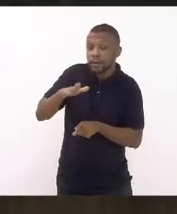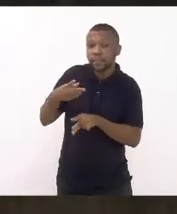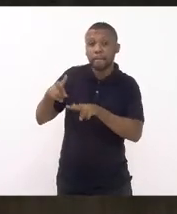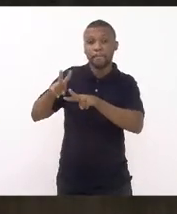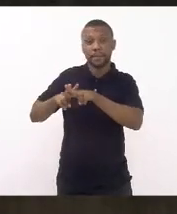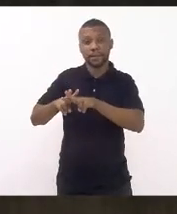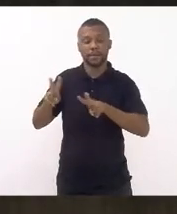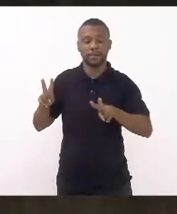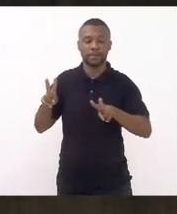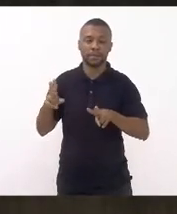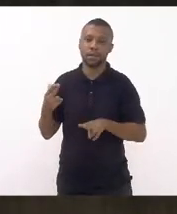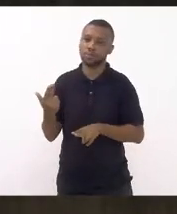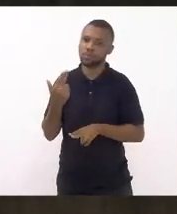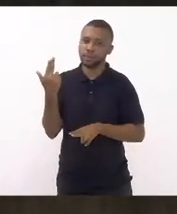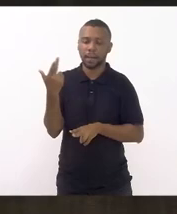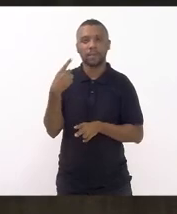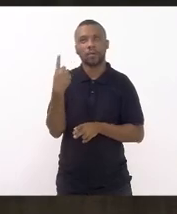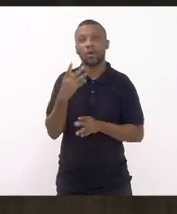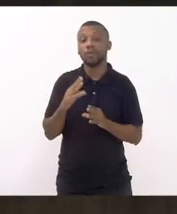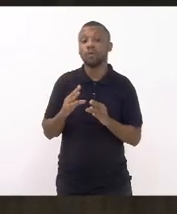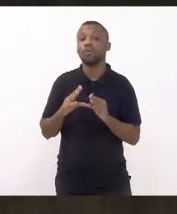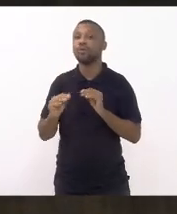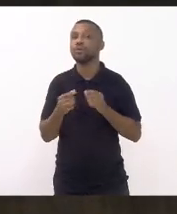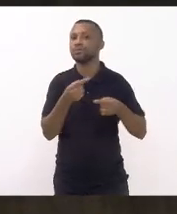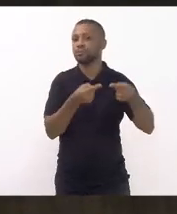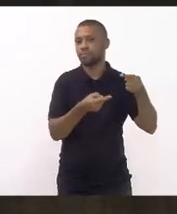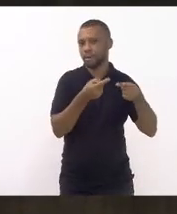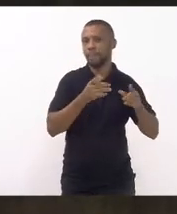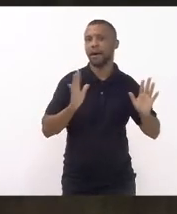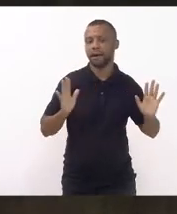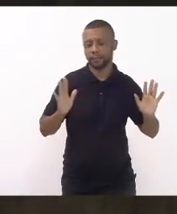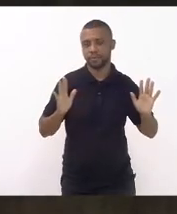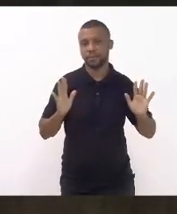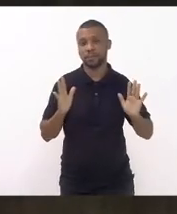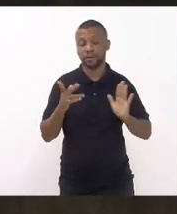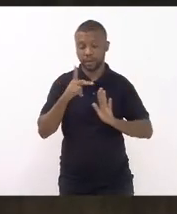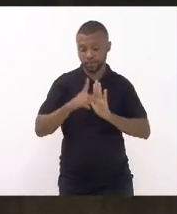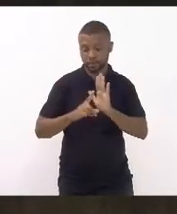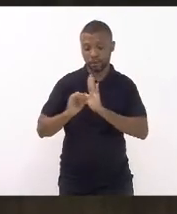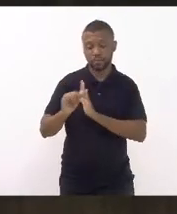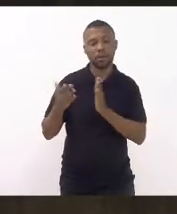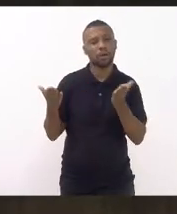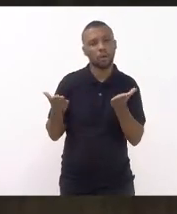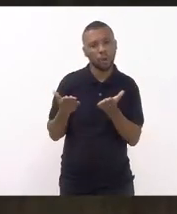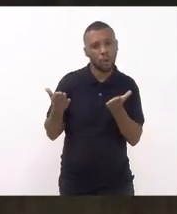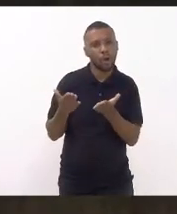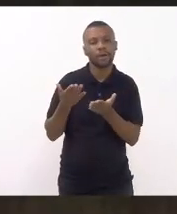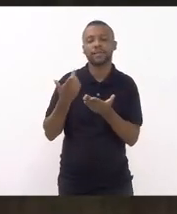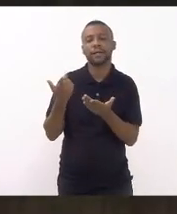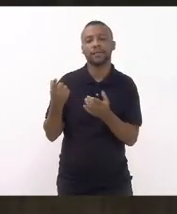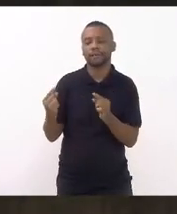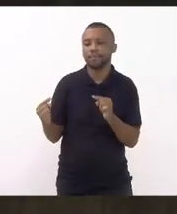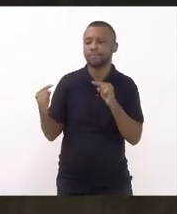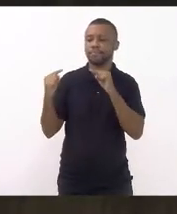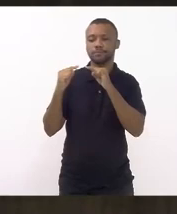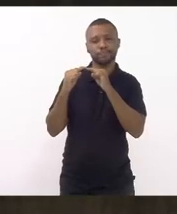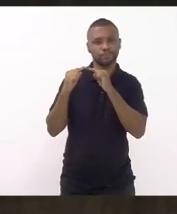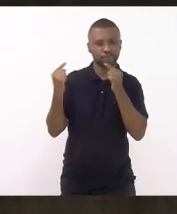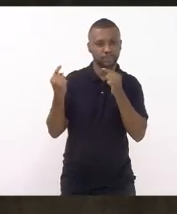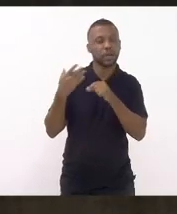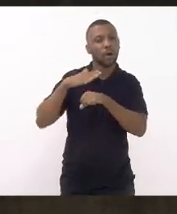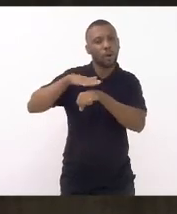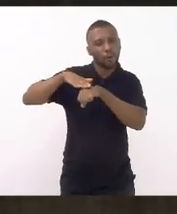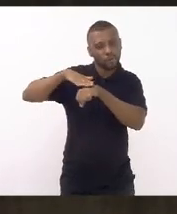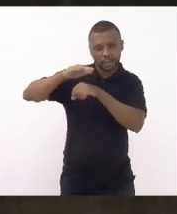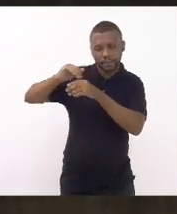mais como esta casa se furtar a esse debate. E hoje esse projeto de lei, ele vem ao encontro disso. E eu conversava lá